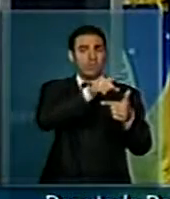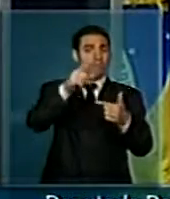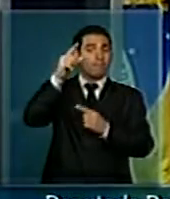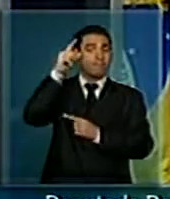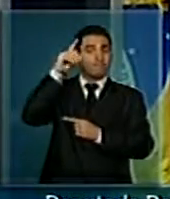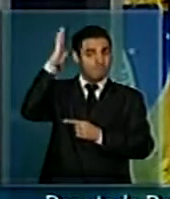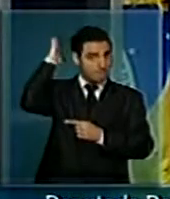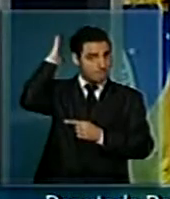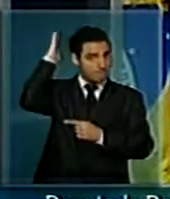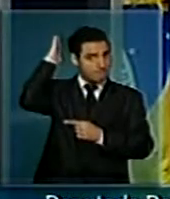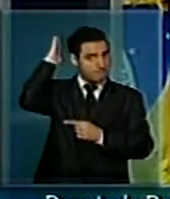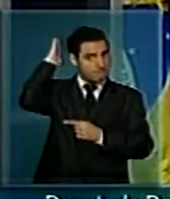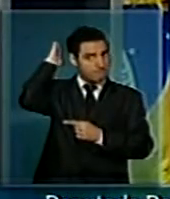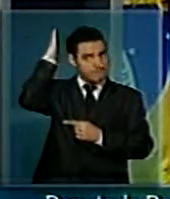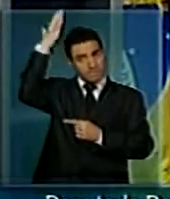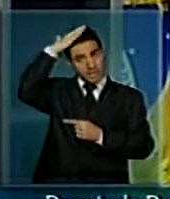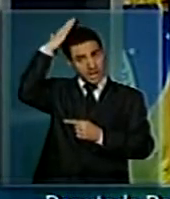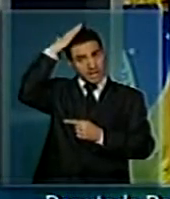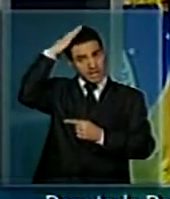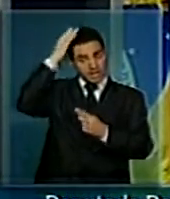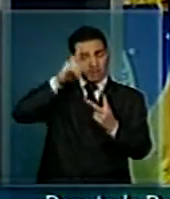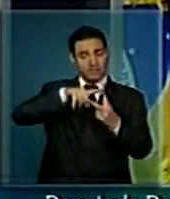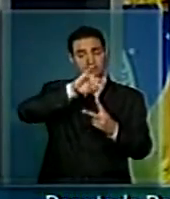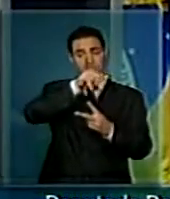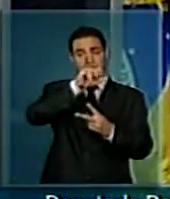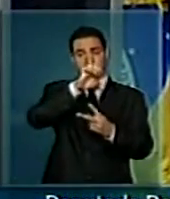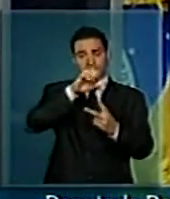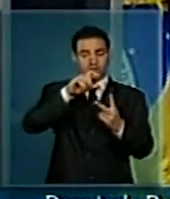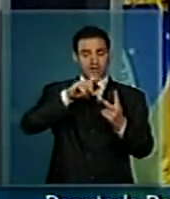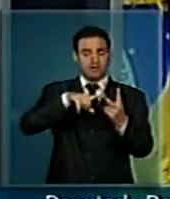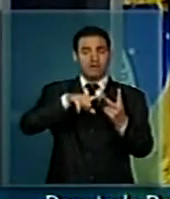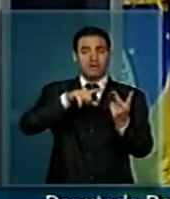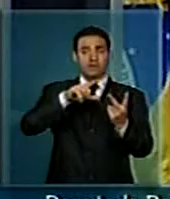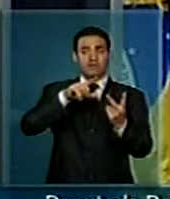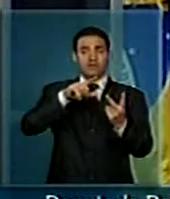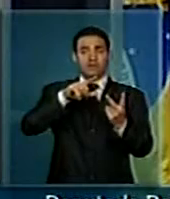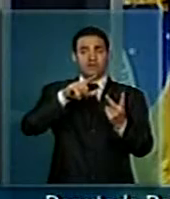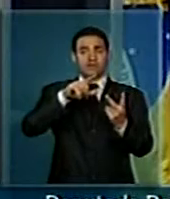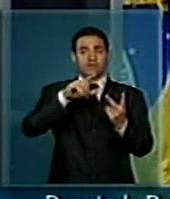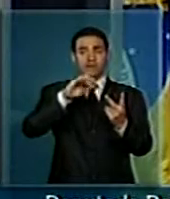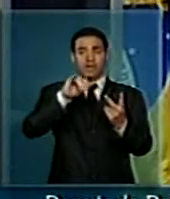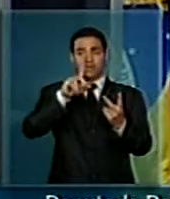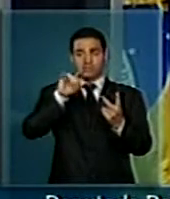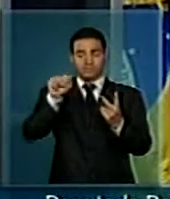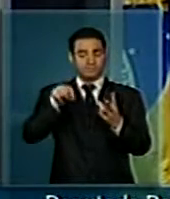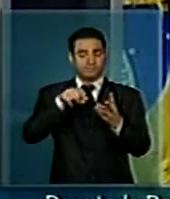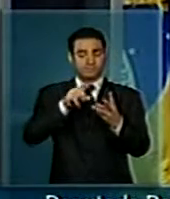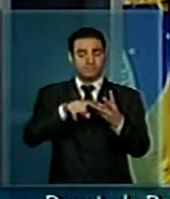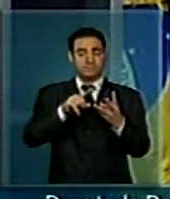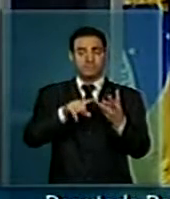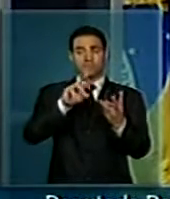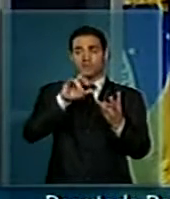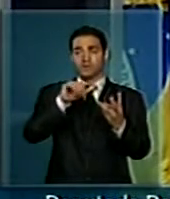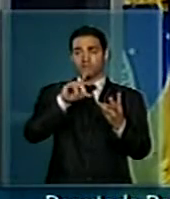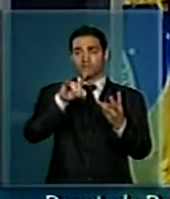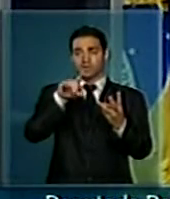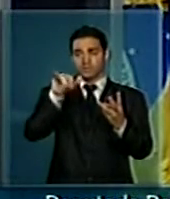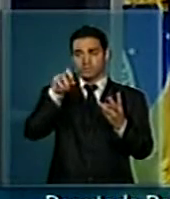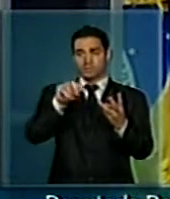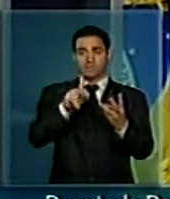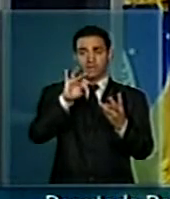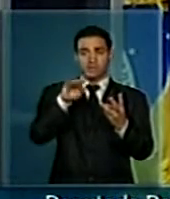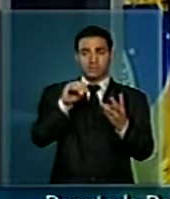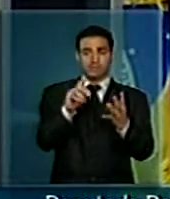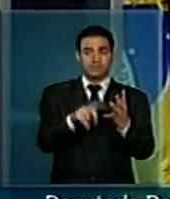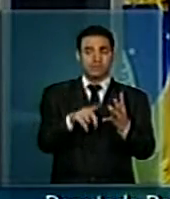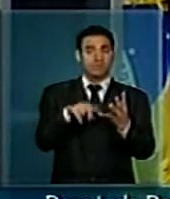José Cláudio Ribeiro e sua esposa Maria do Espírito Santo. No Maranhão, o líder quilombola Flaviano Pinto Neto.